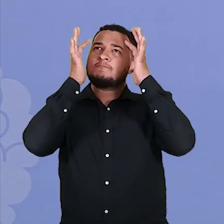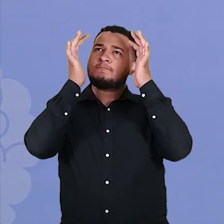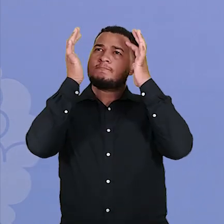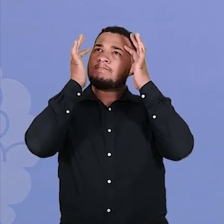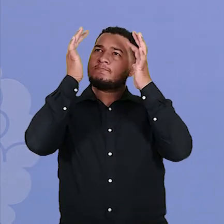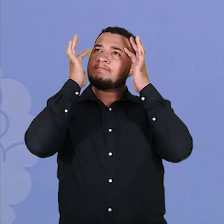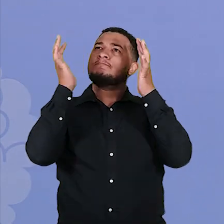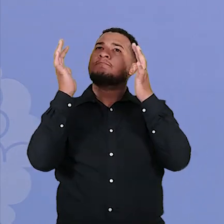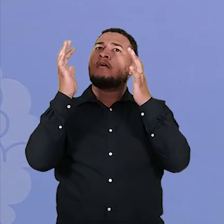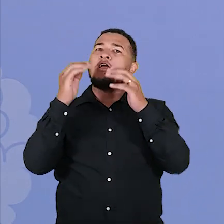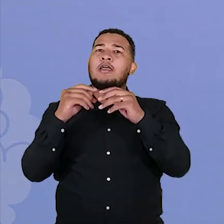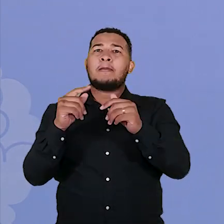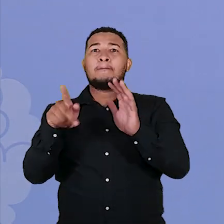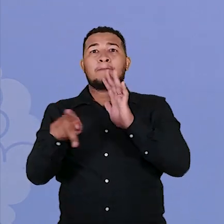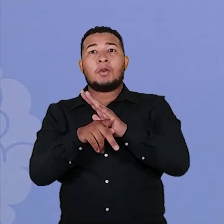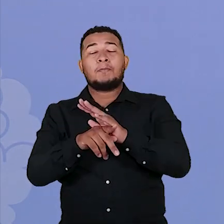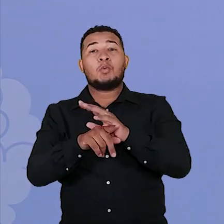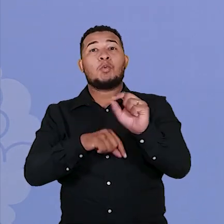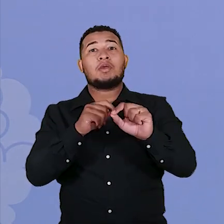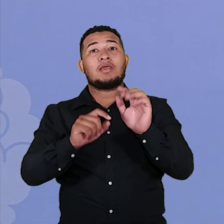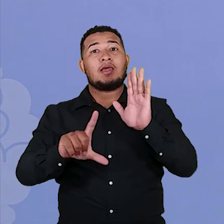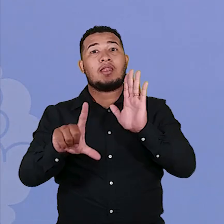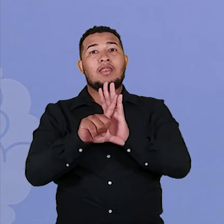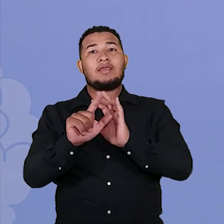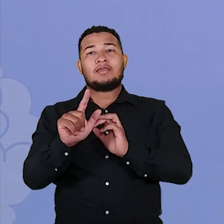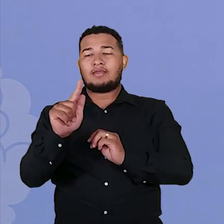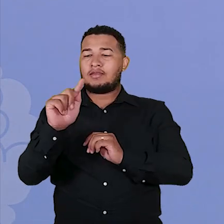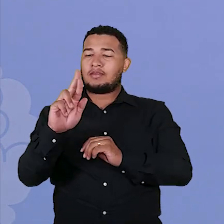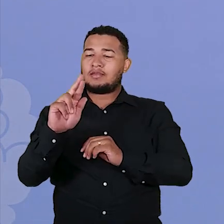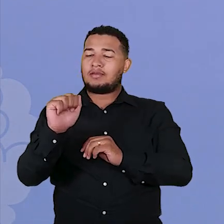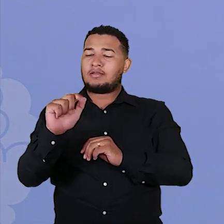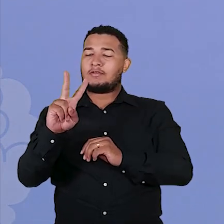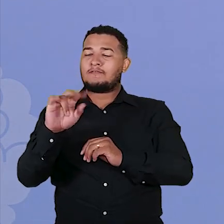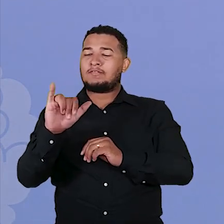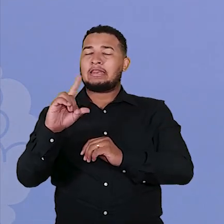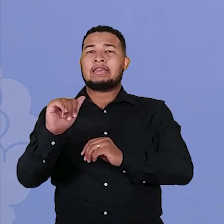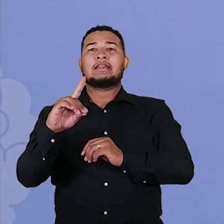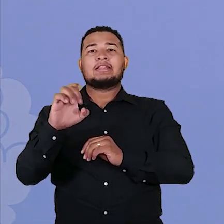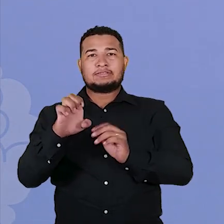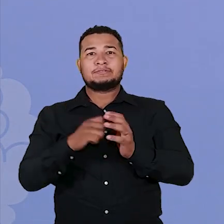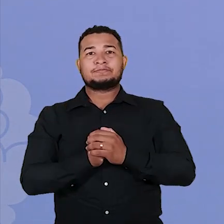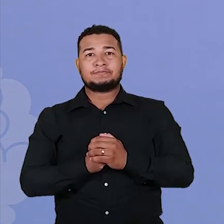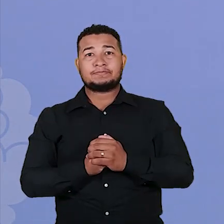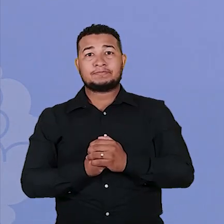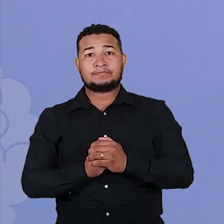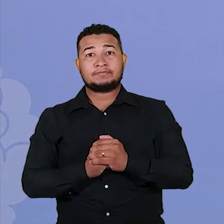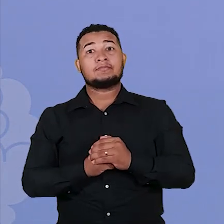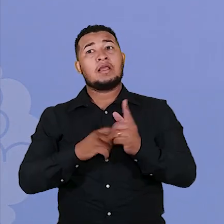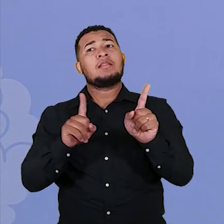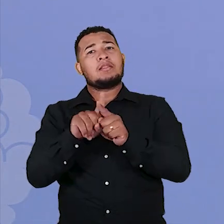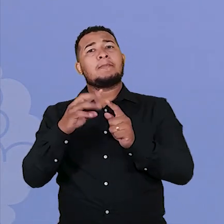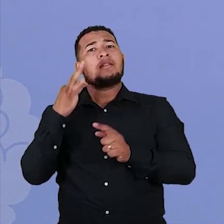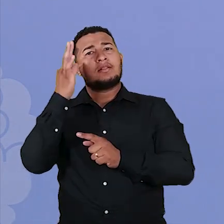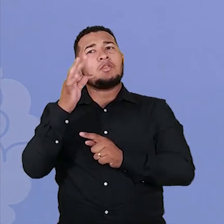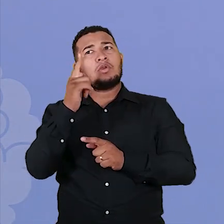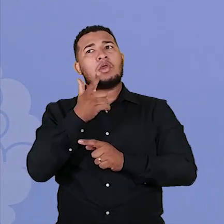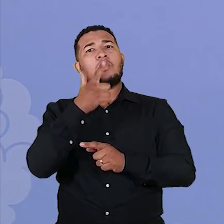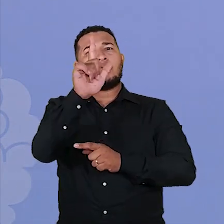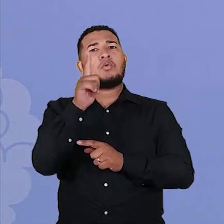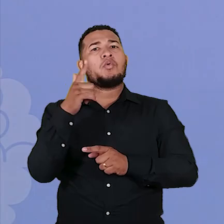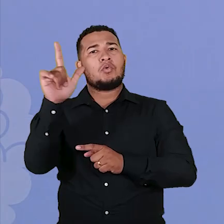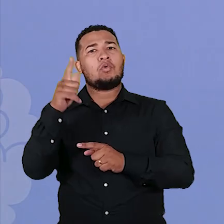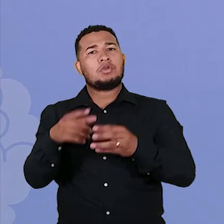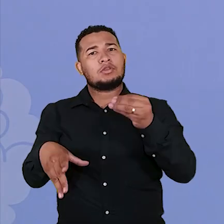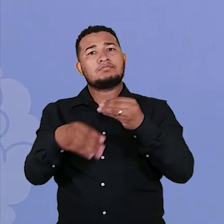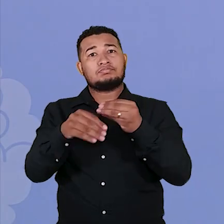a lei da gravidade a teoria da lei da gravidade ao as outras teorias que inventou